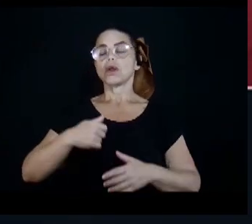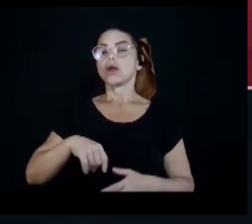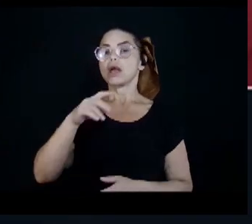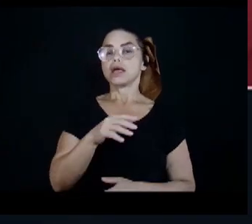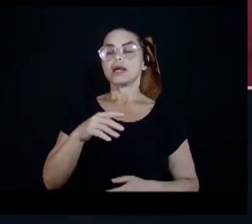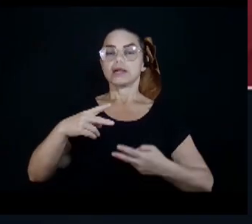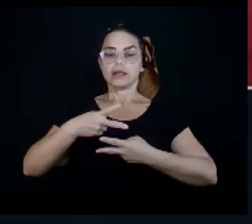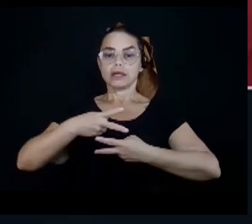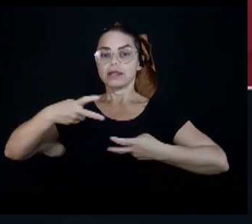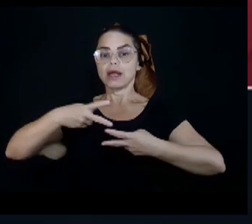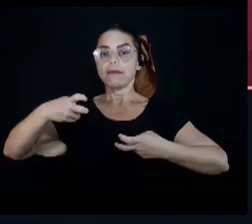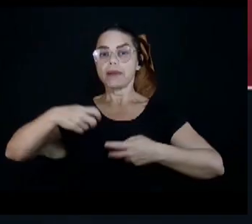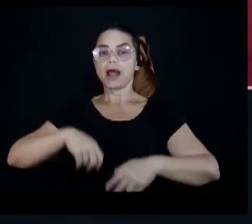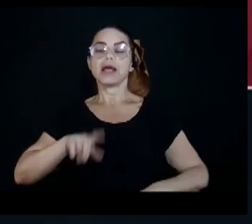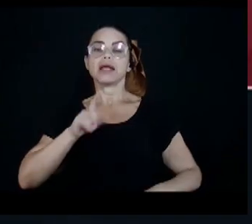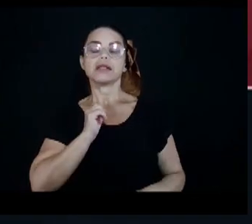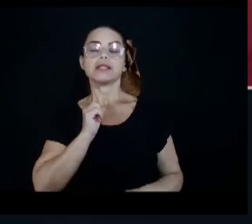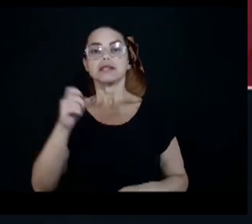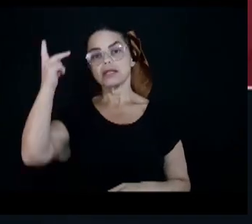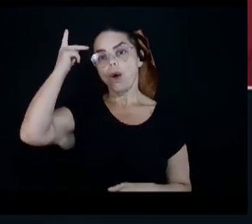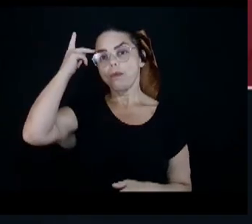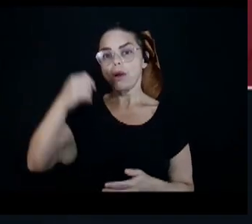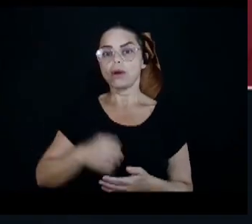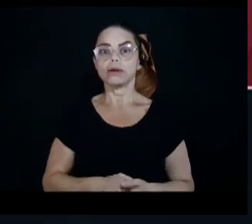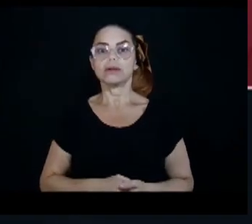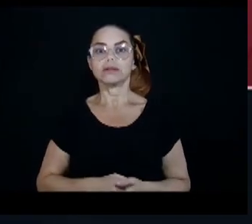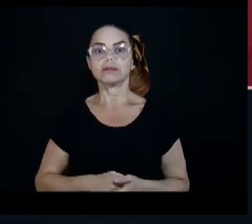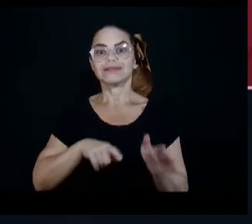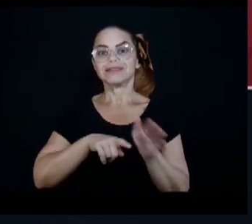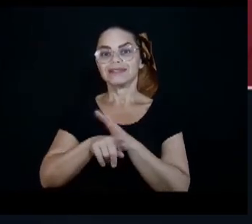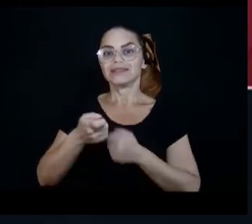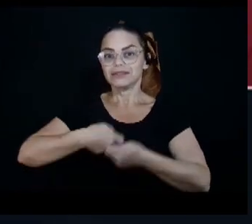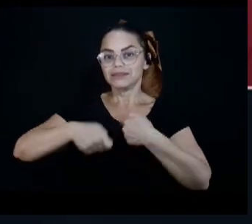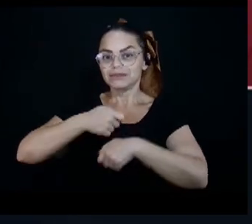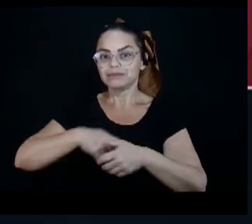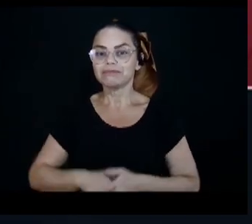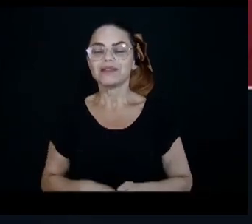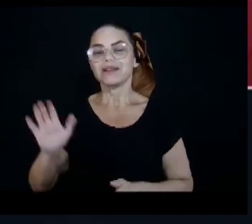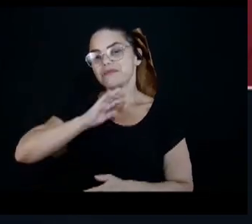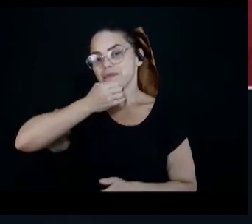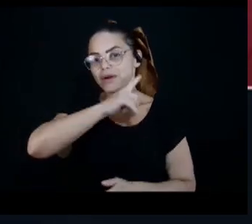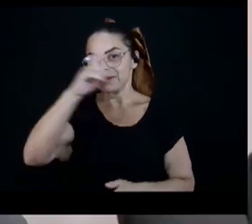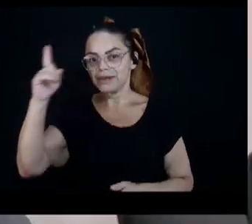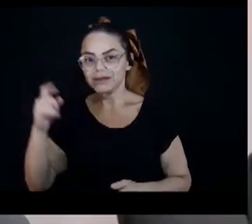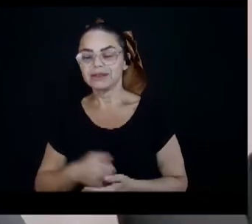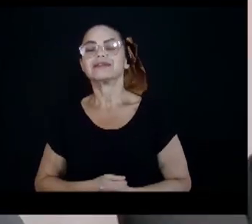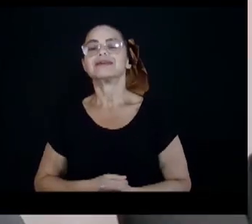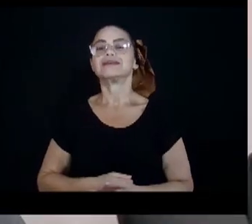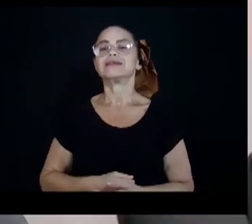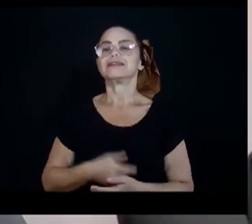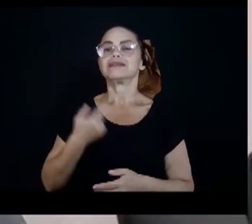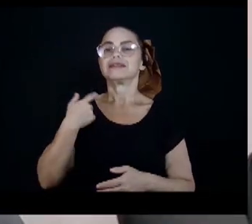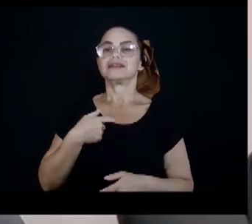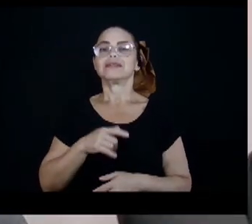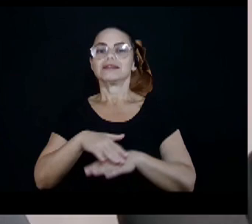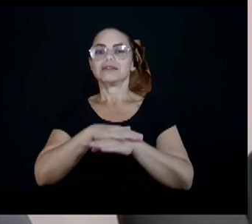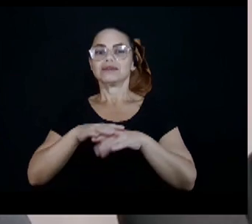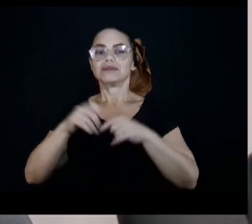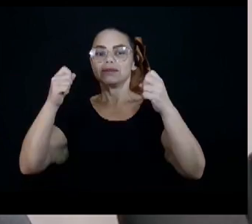Aldo. Bom dia, Rúbia, é um prazer, o Sebrae está aí para falar um pouquinho sobre esse impacto na economia,